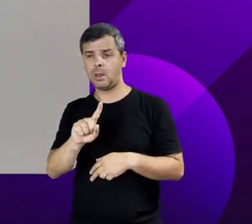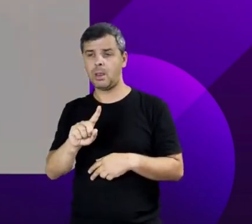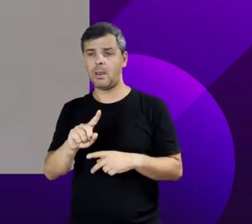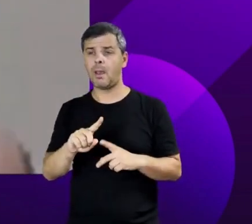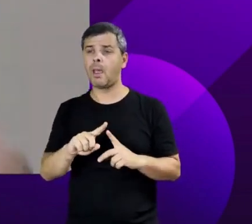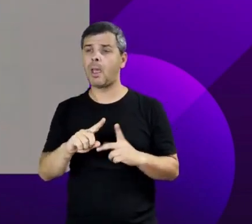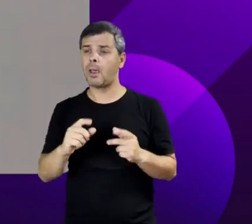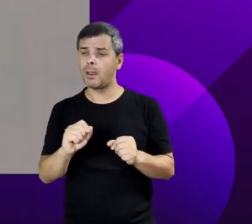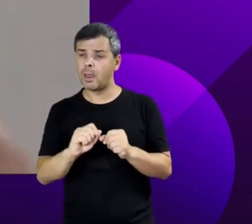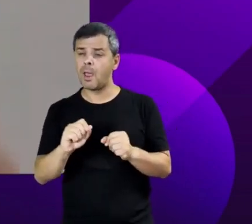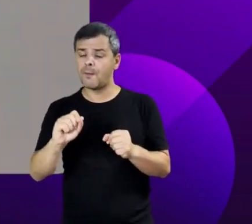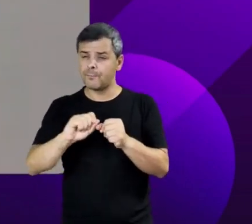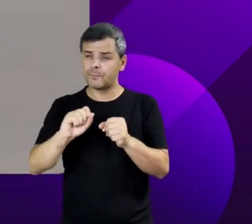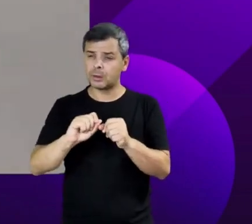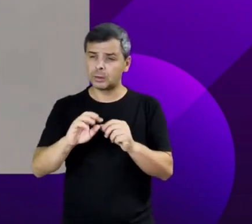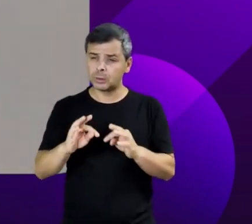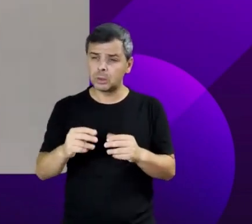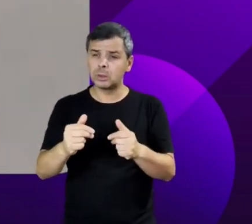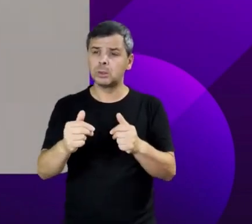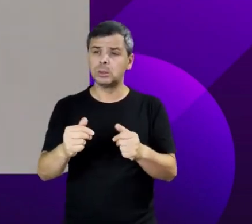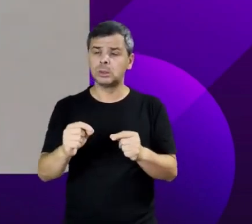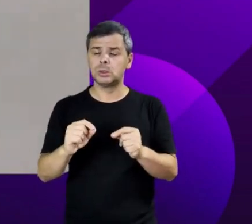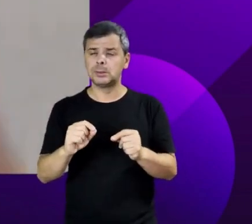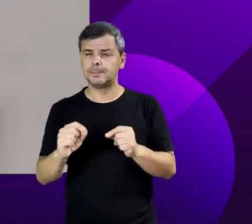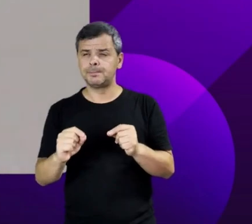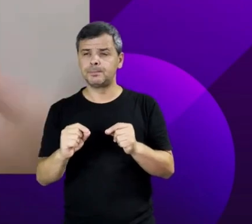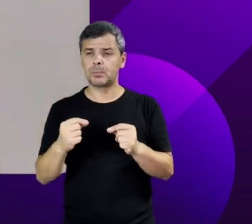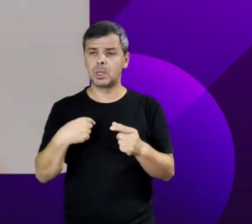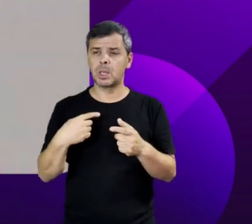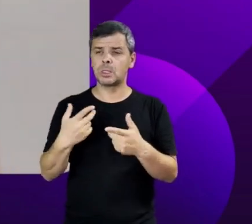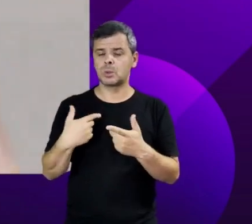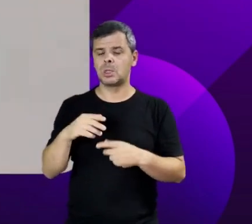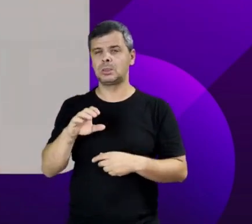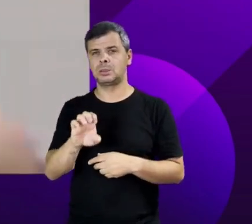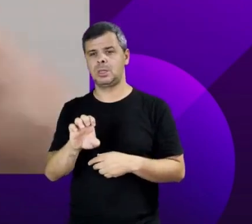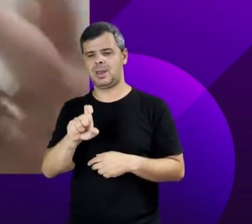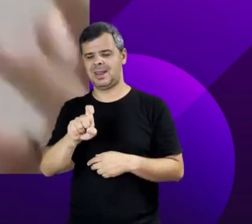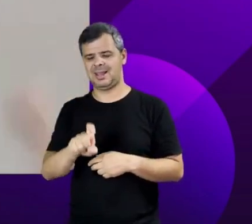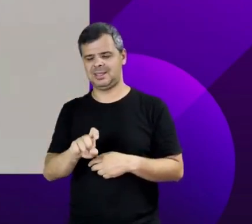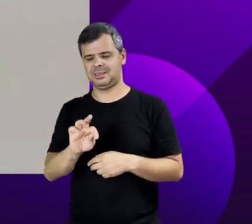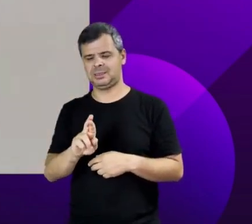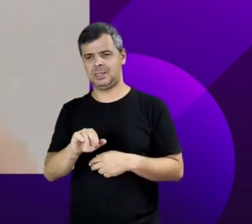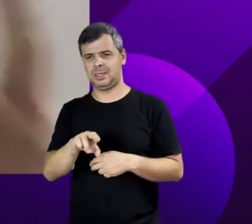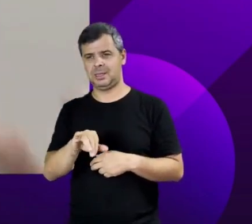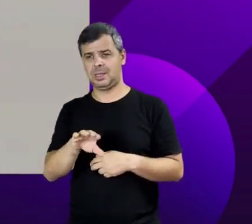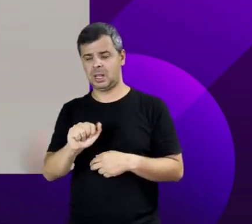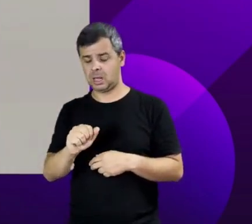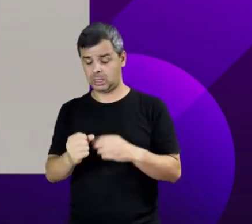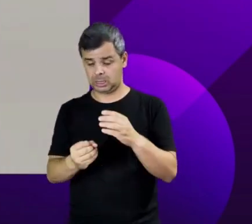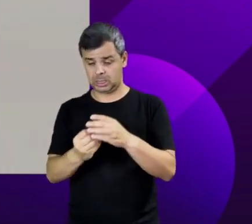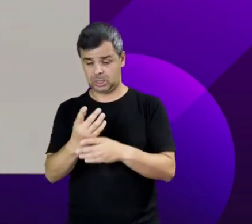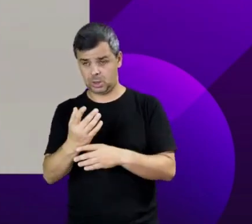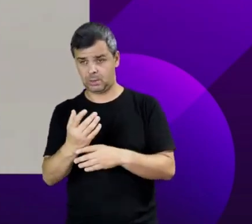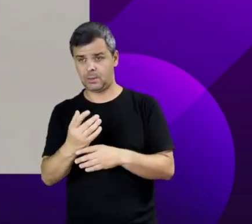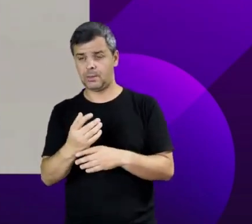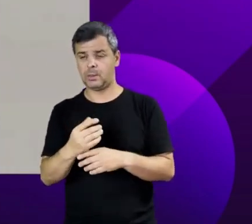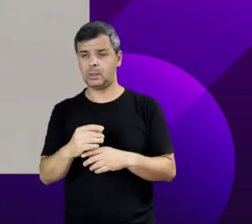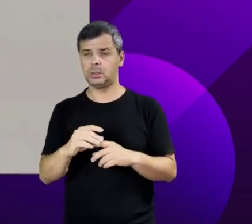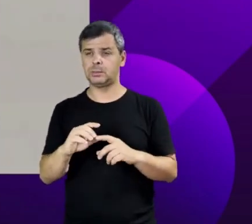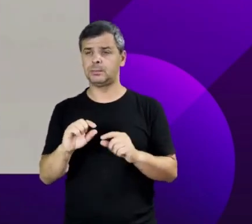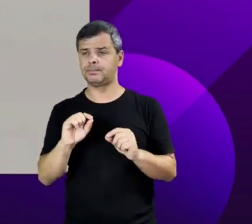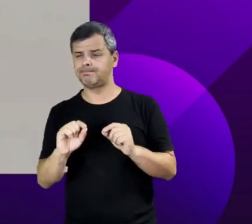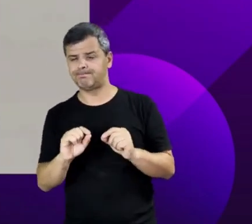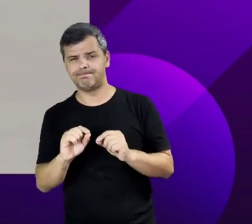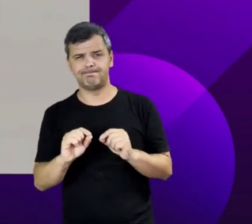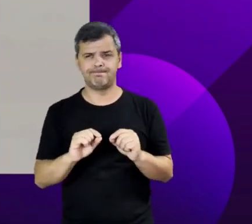de fazer com que, então, as suas externalidades, né, aquilo que se produz, né,